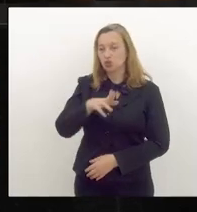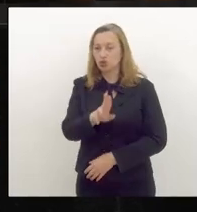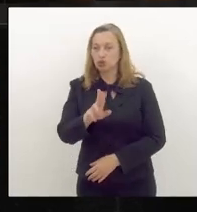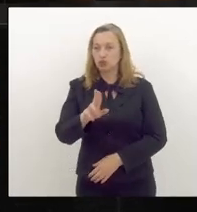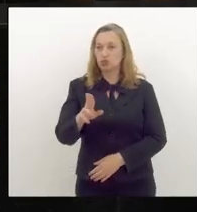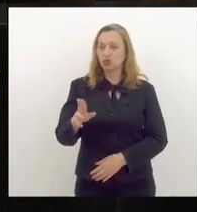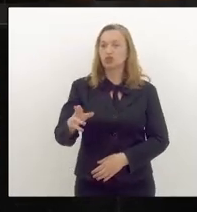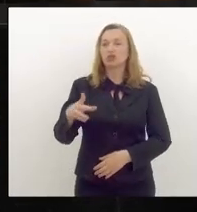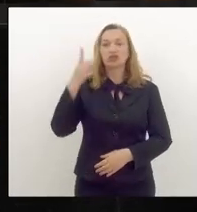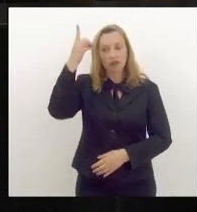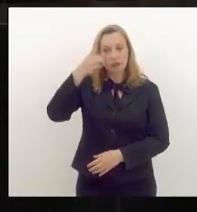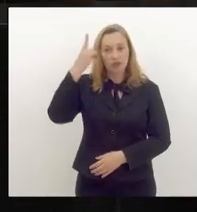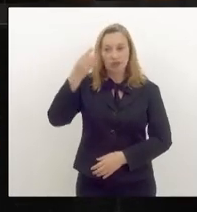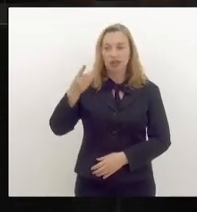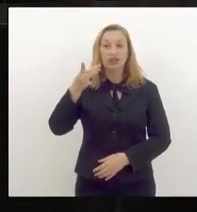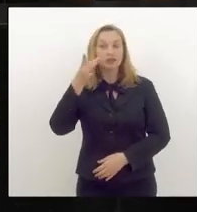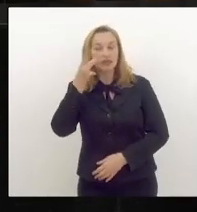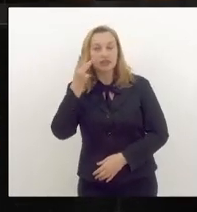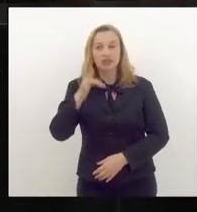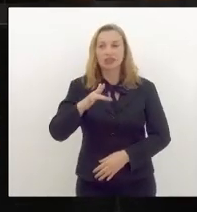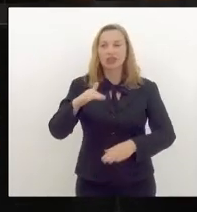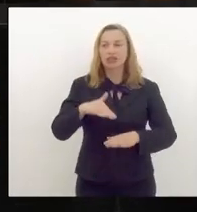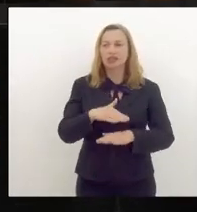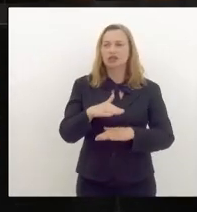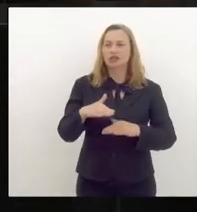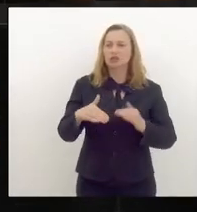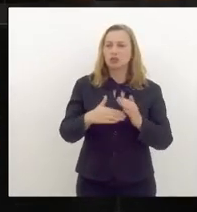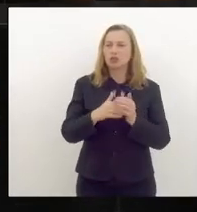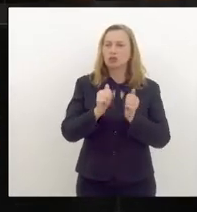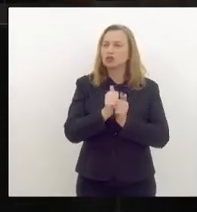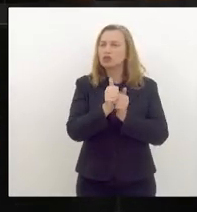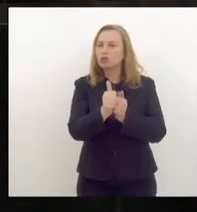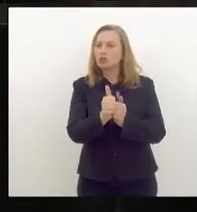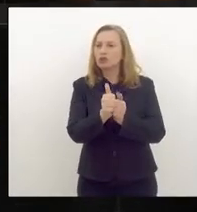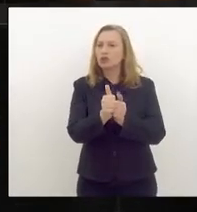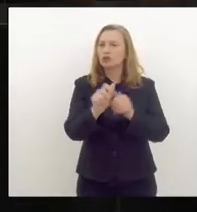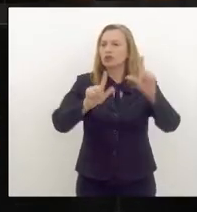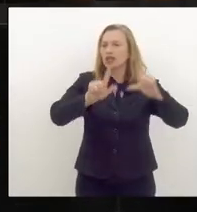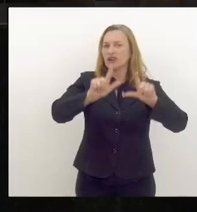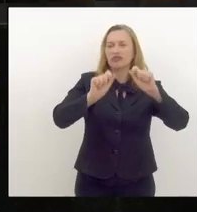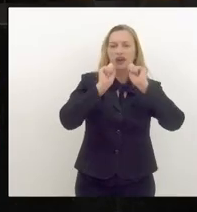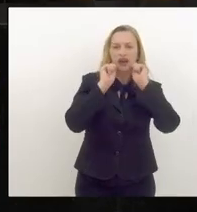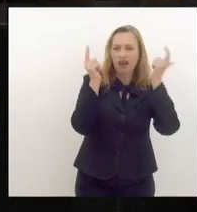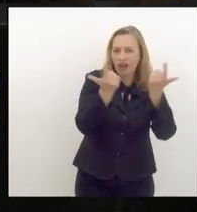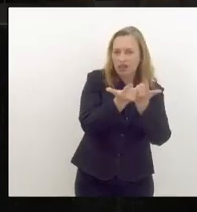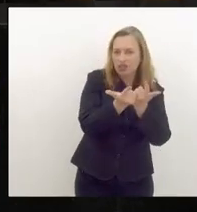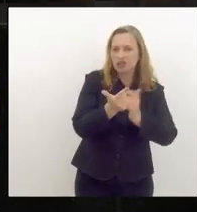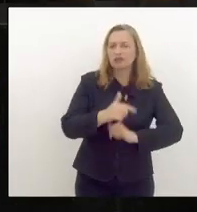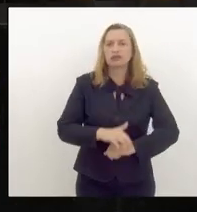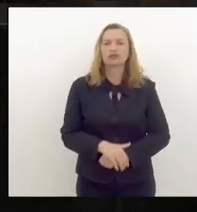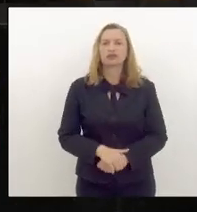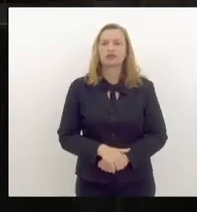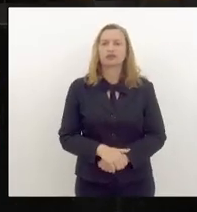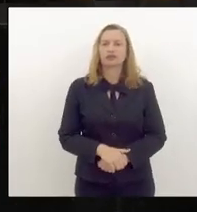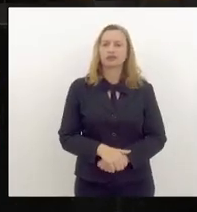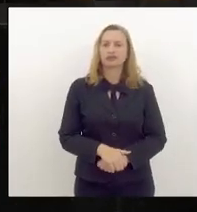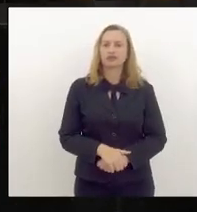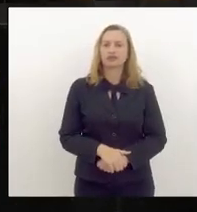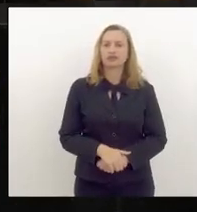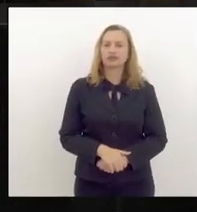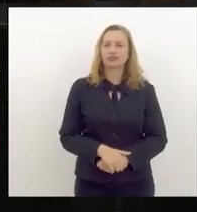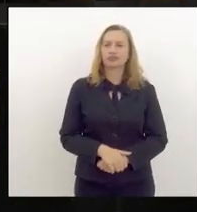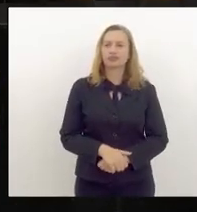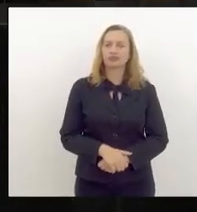aqui presentes senhoras e senhores que nos acompanham pela TV alerj a